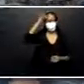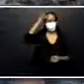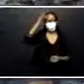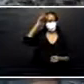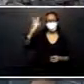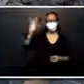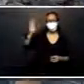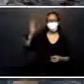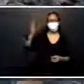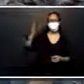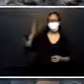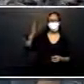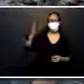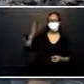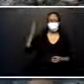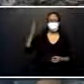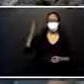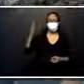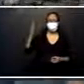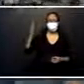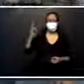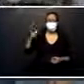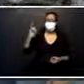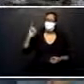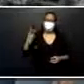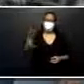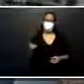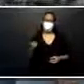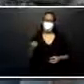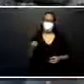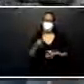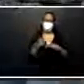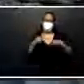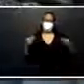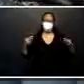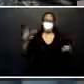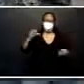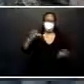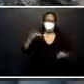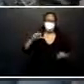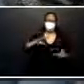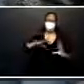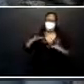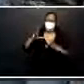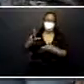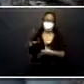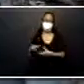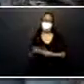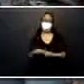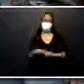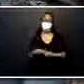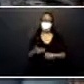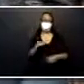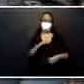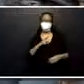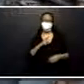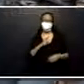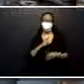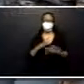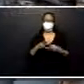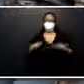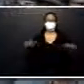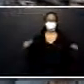se aproveitam de tragédias coletivas para levar vantagens. Estes precisam